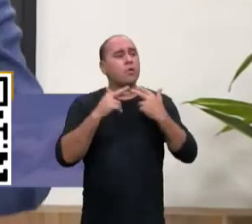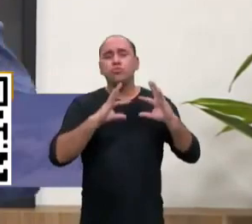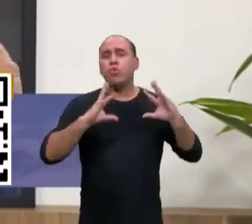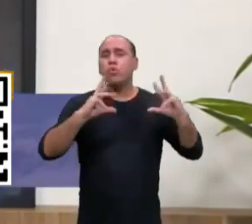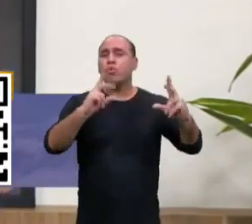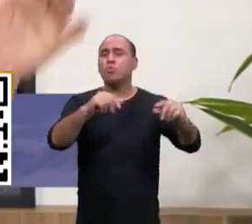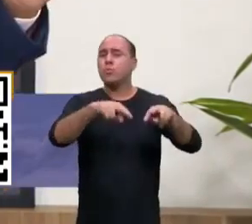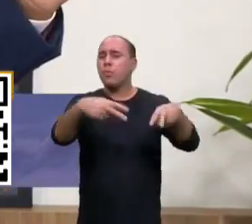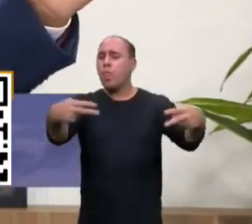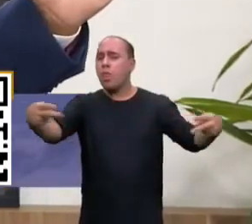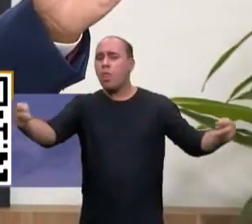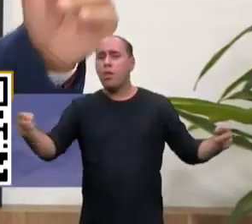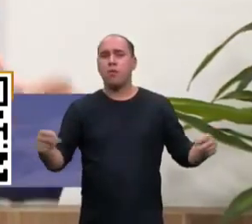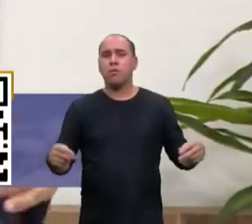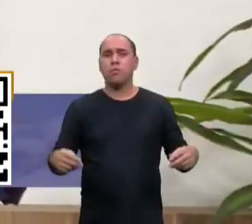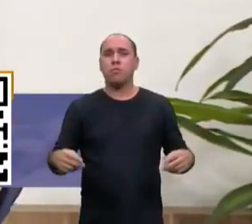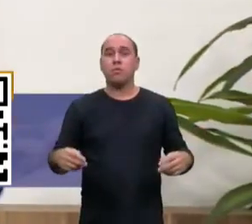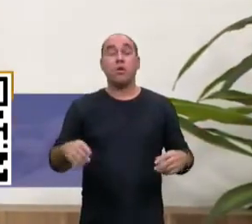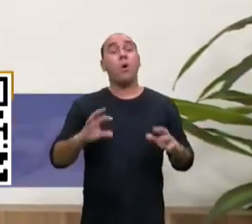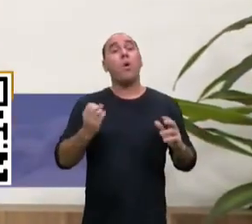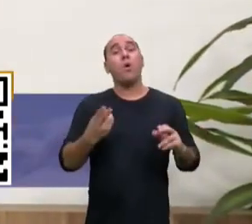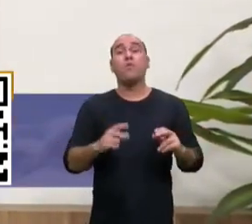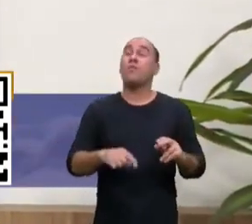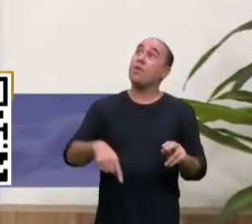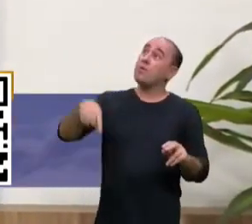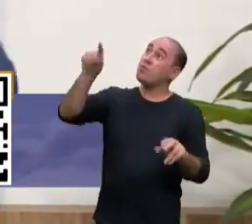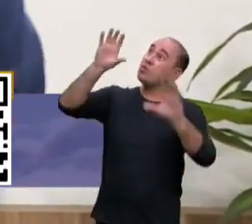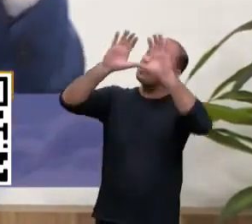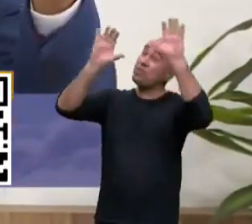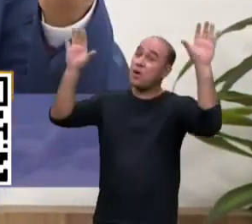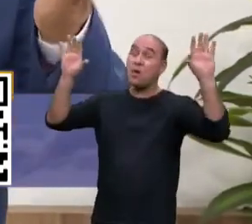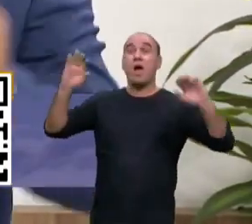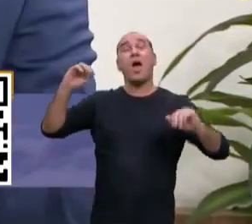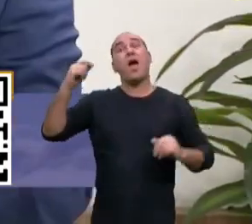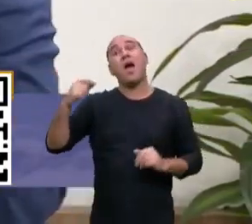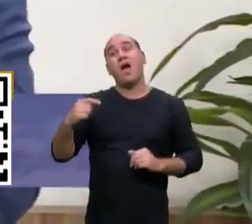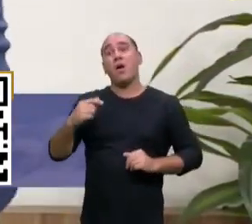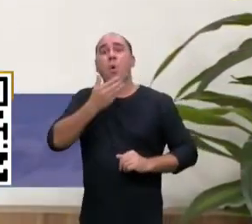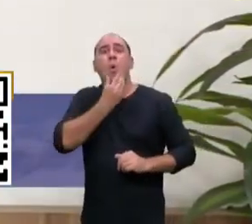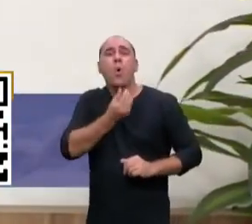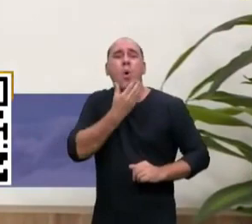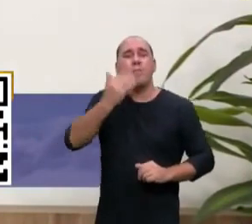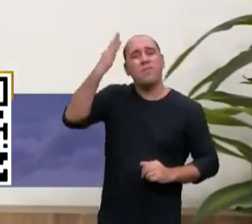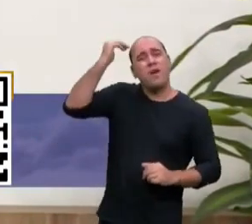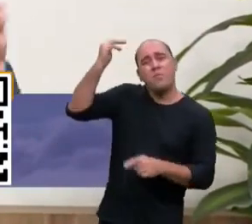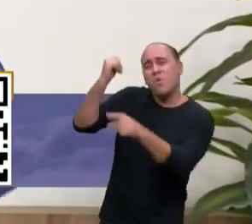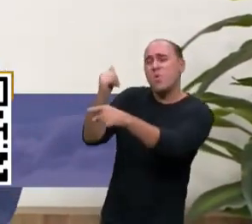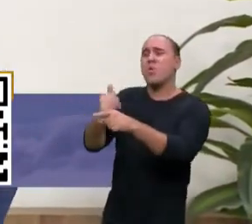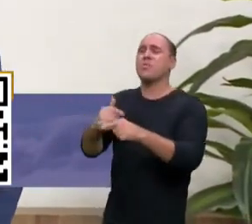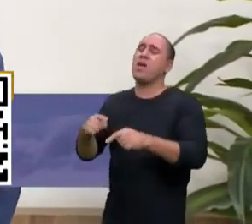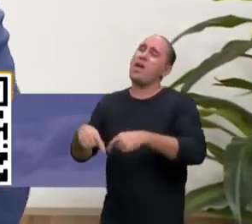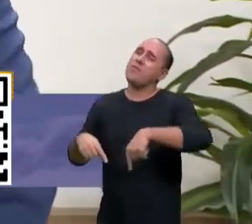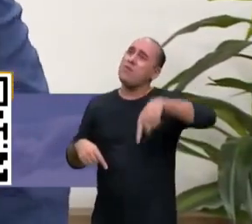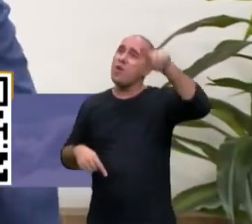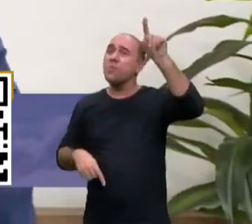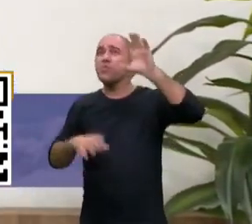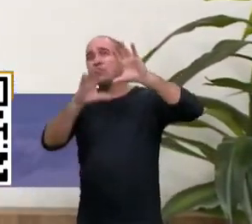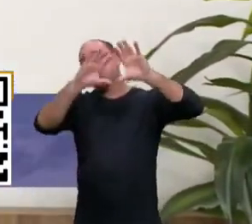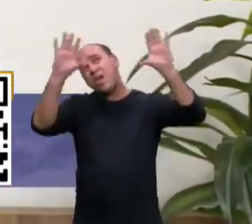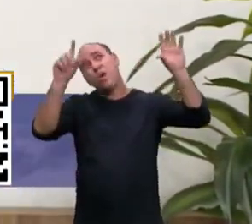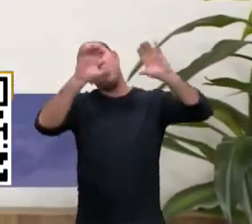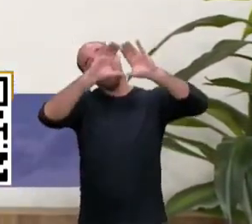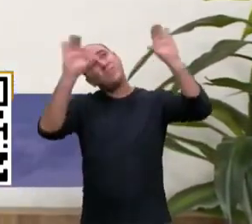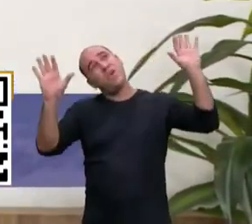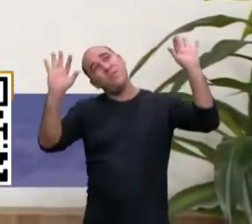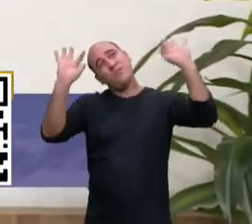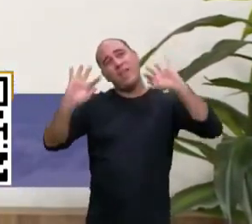tá no céu a o céu tá mais alegre a o Celta mais feliz morreu o artista morreu o apresentador a pessoa famosa a